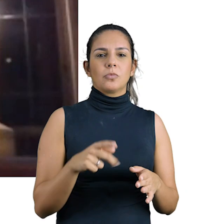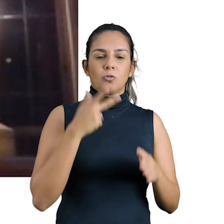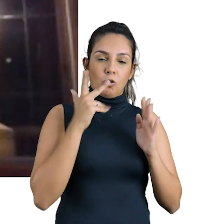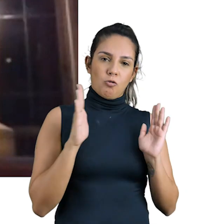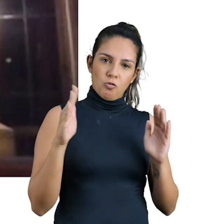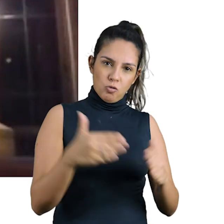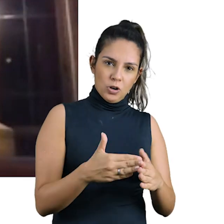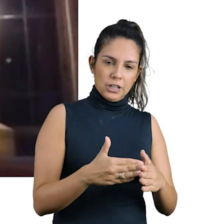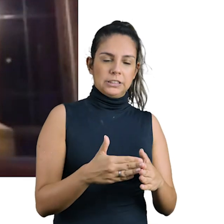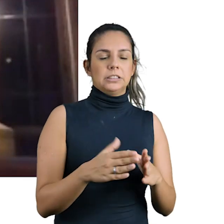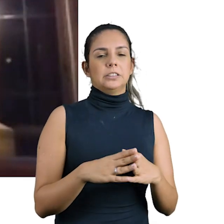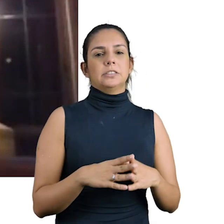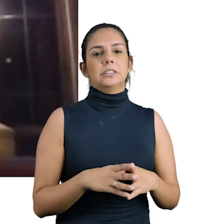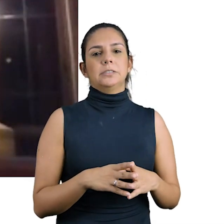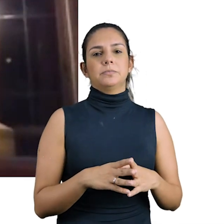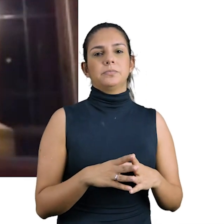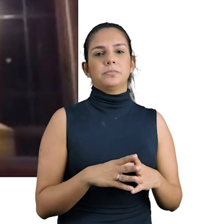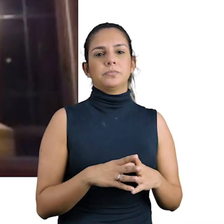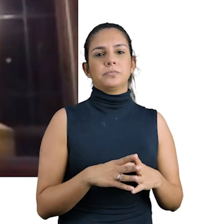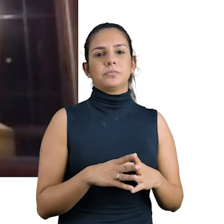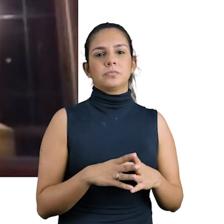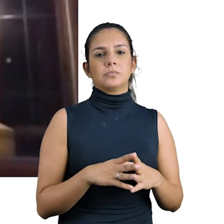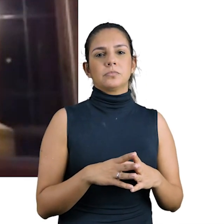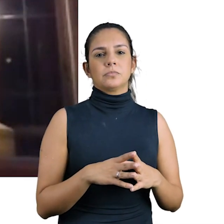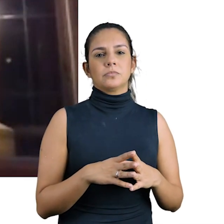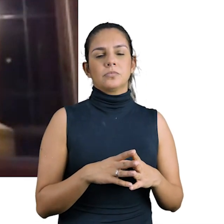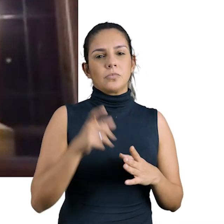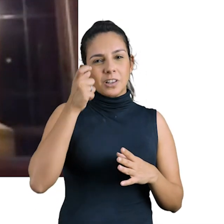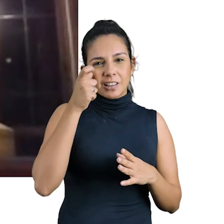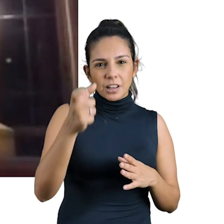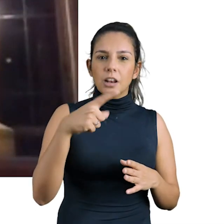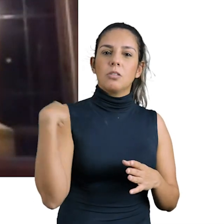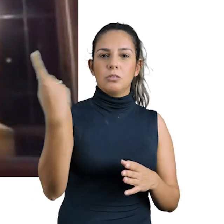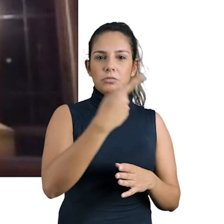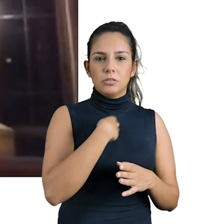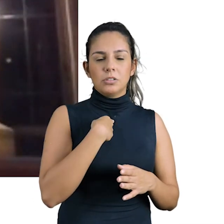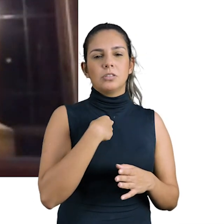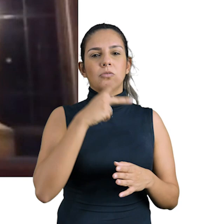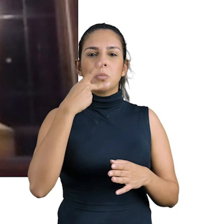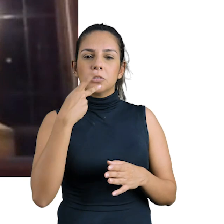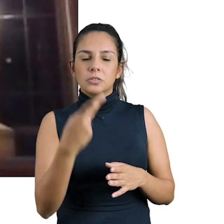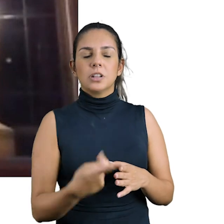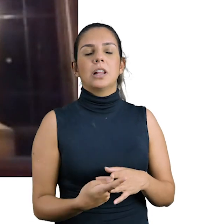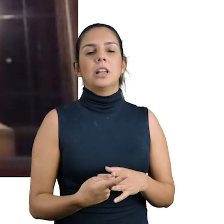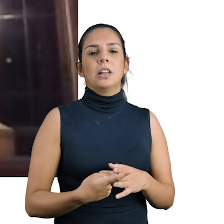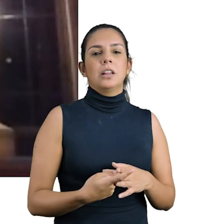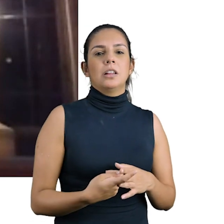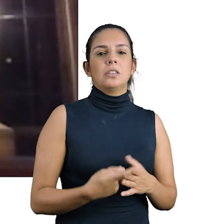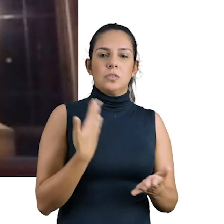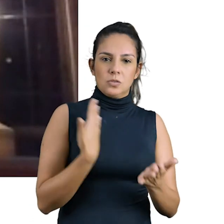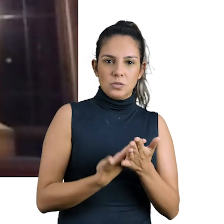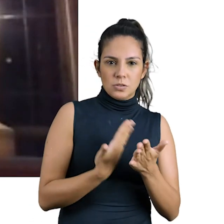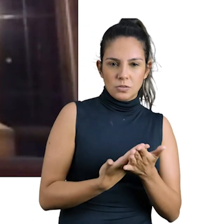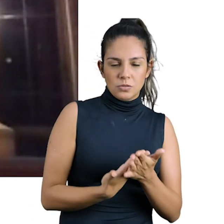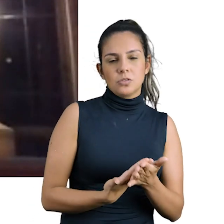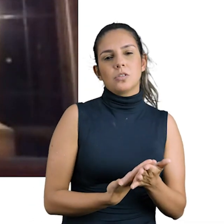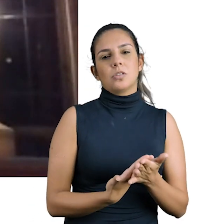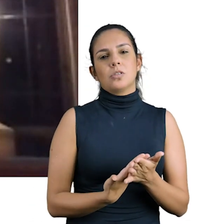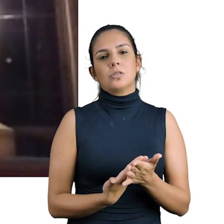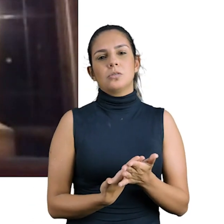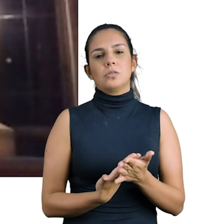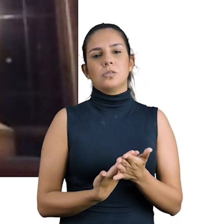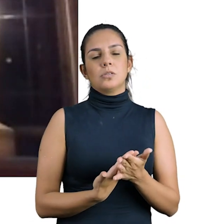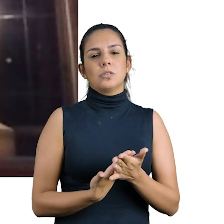localizada muito interessante que nós vamos citar militar, né, de